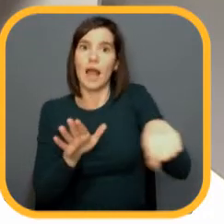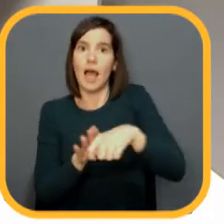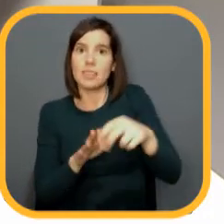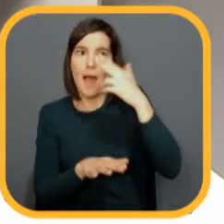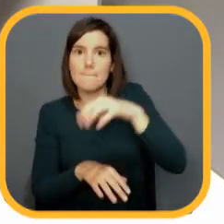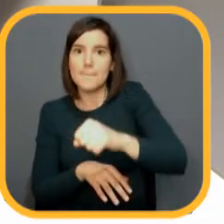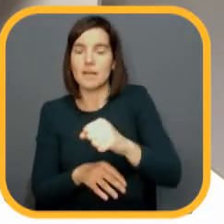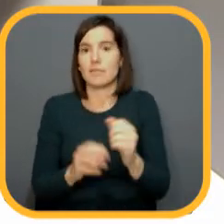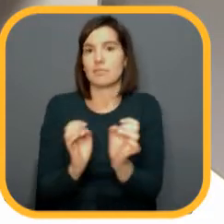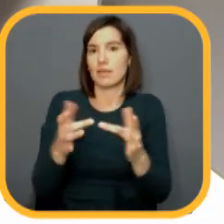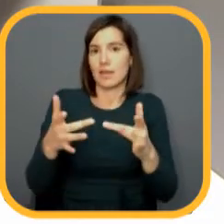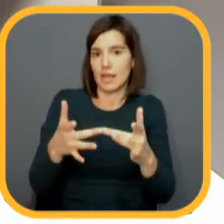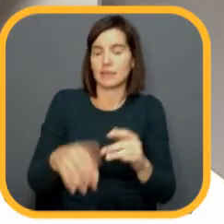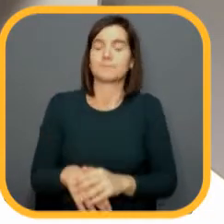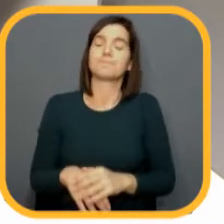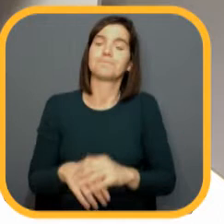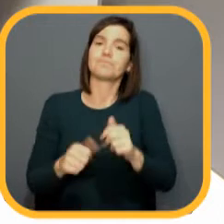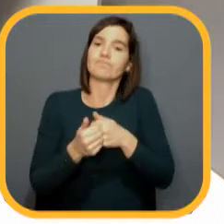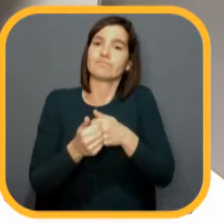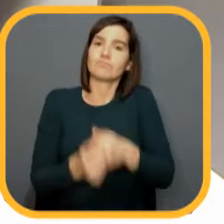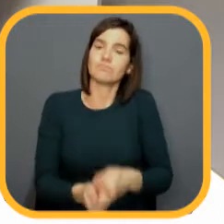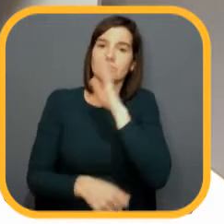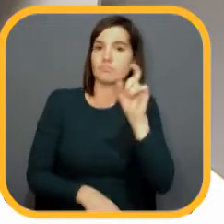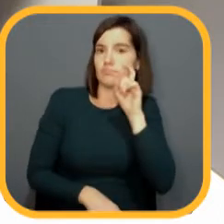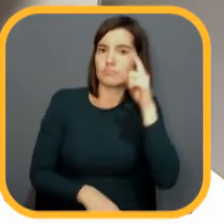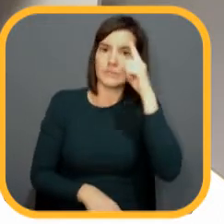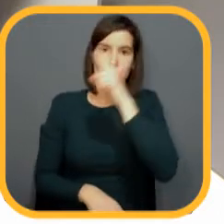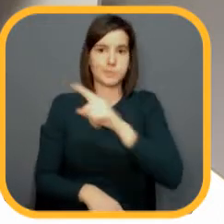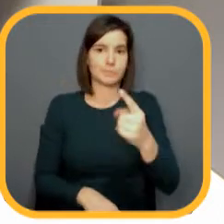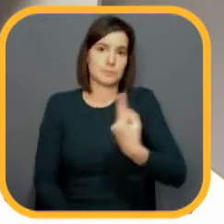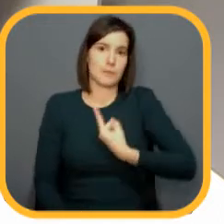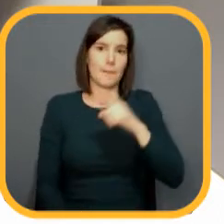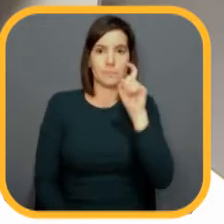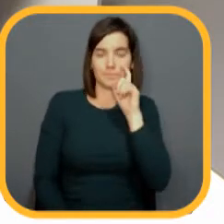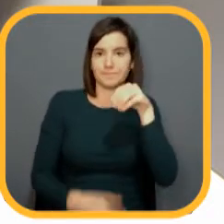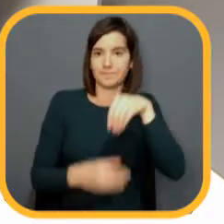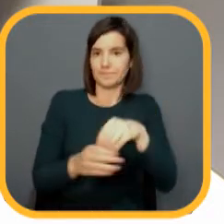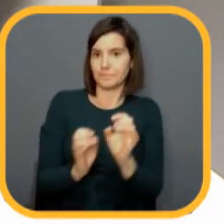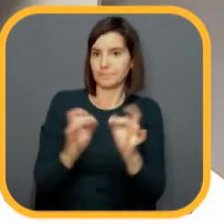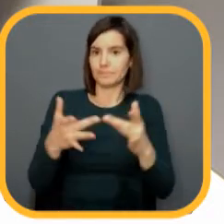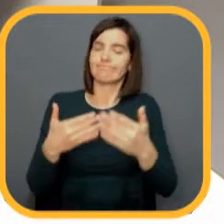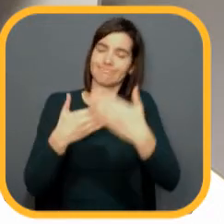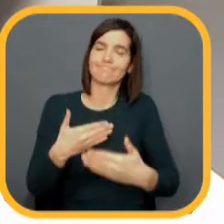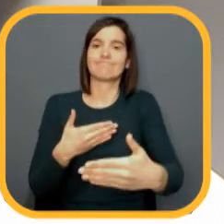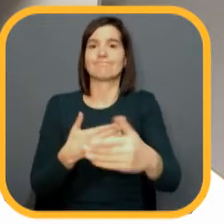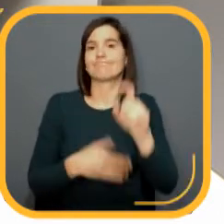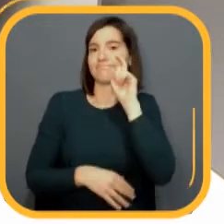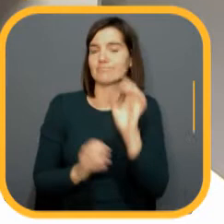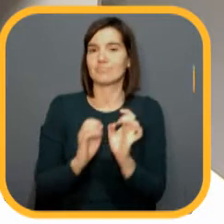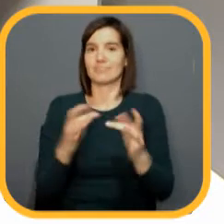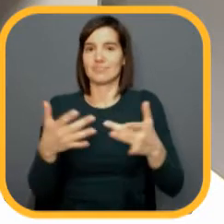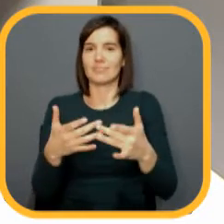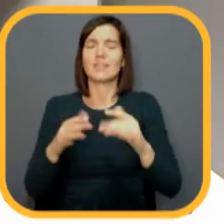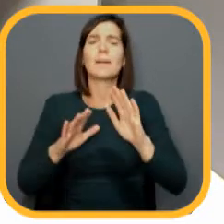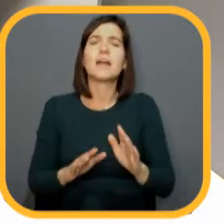contra ataques cibernéticos. A adoção de práticas seguras e a consciência da necessidade de nos protegermos online são os pontos de partida para